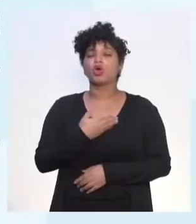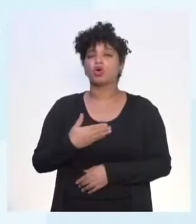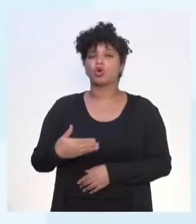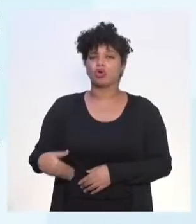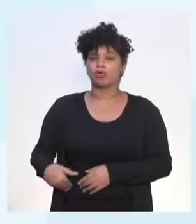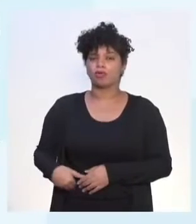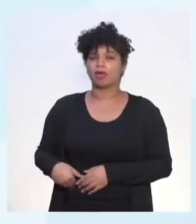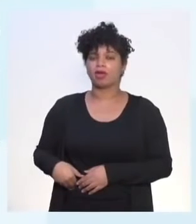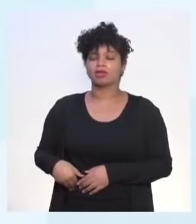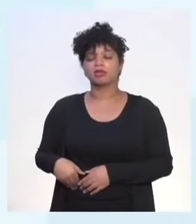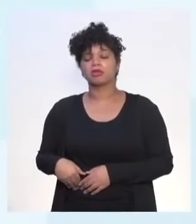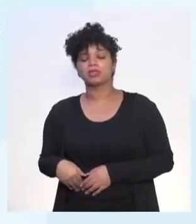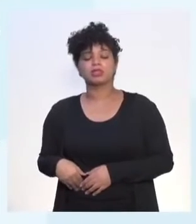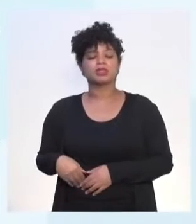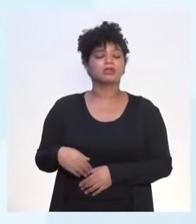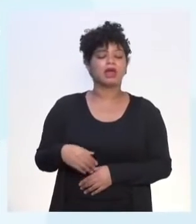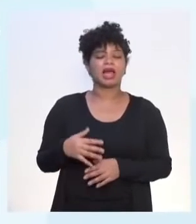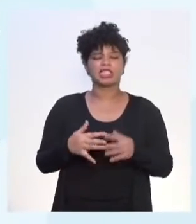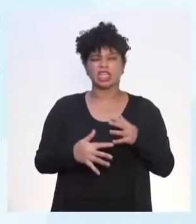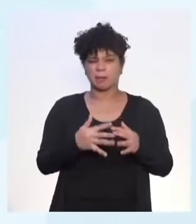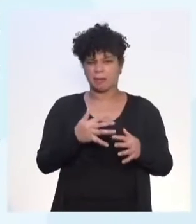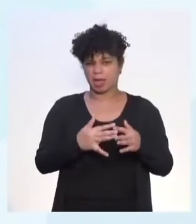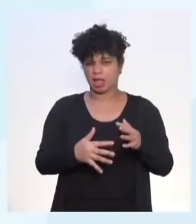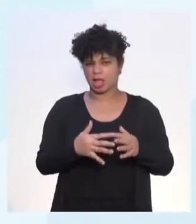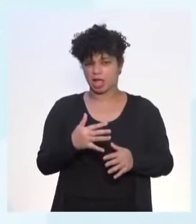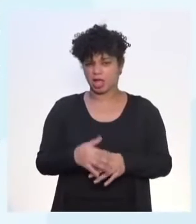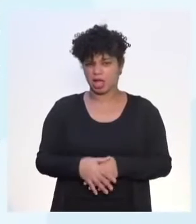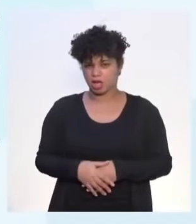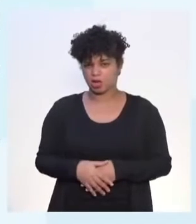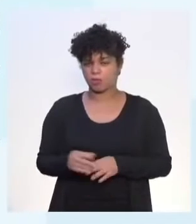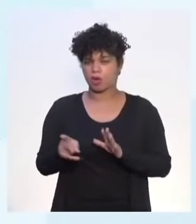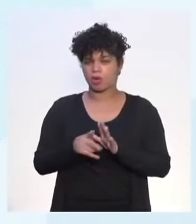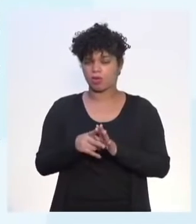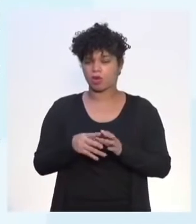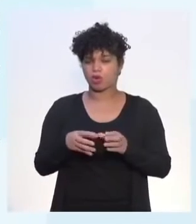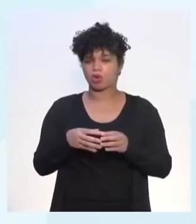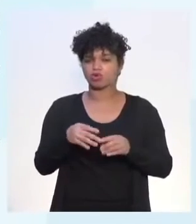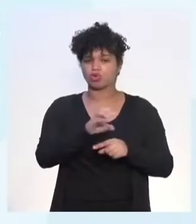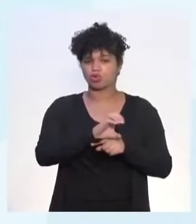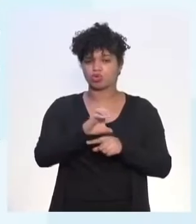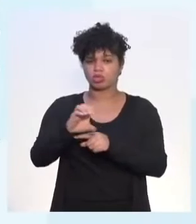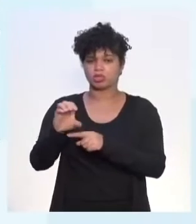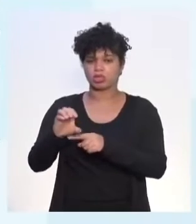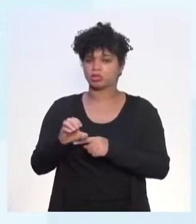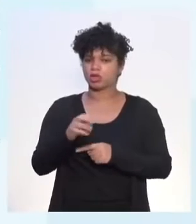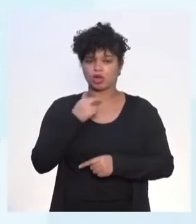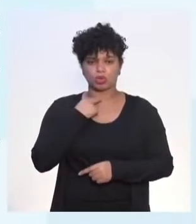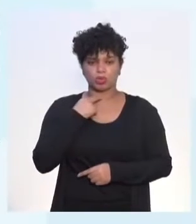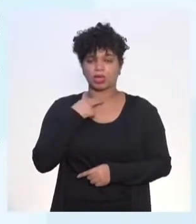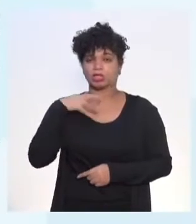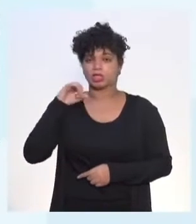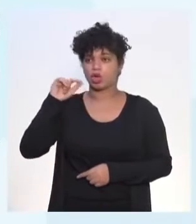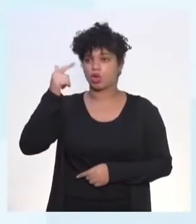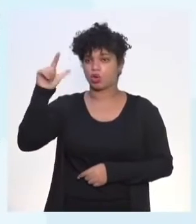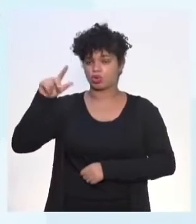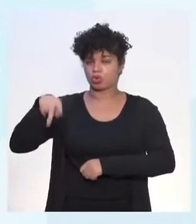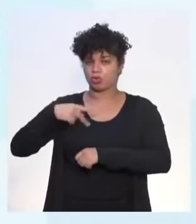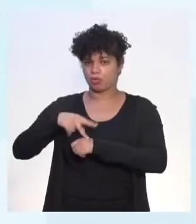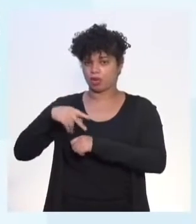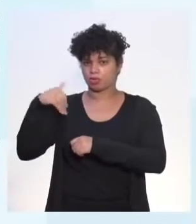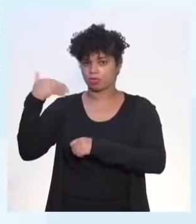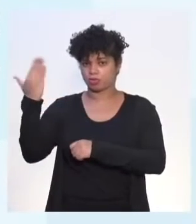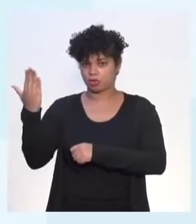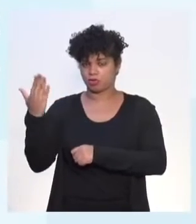negócios peculiares aos estados, salvo para repelir invasão estrangeira ou de um estado em